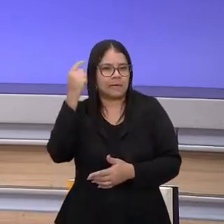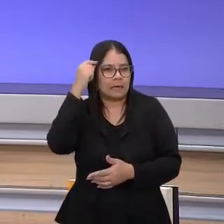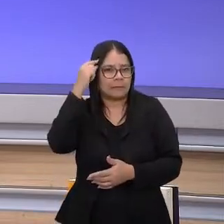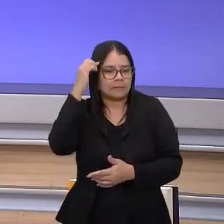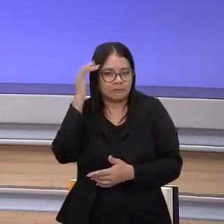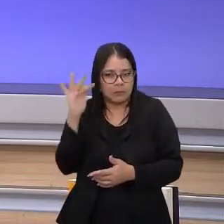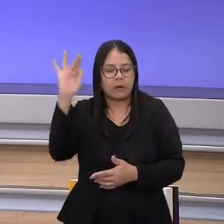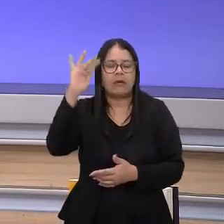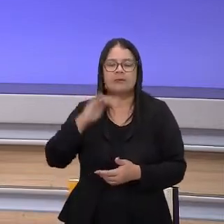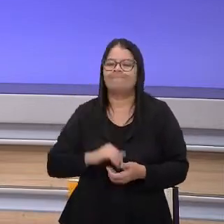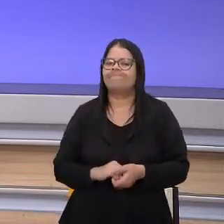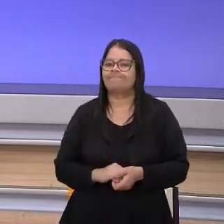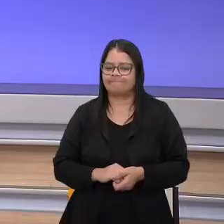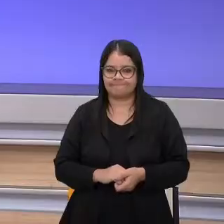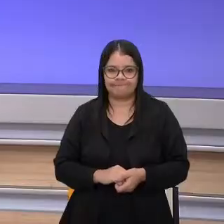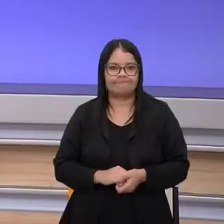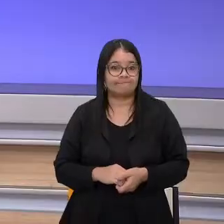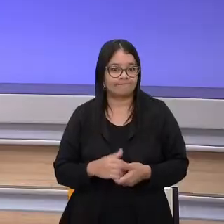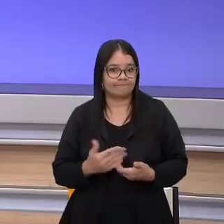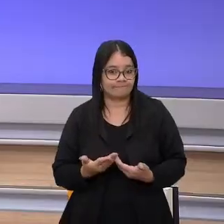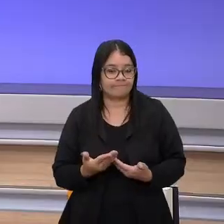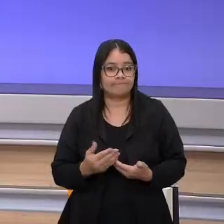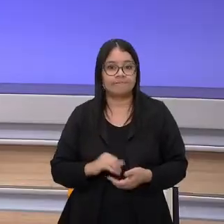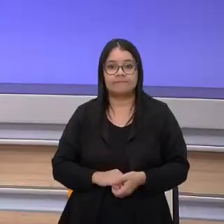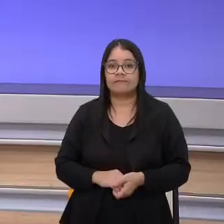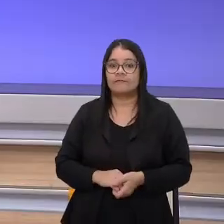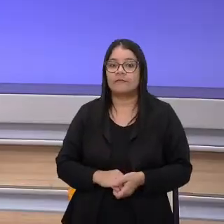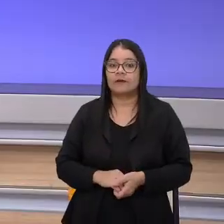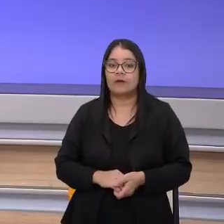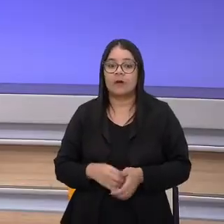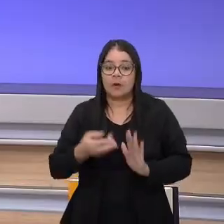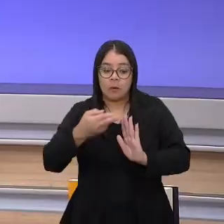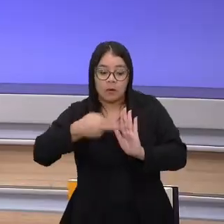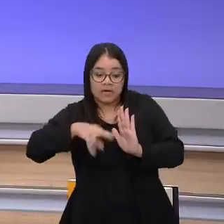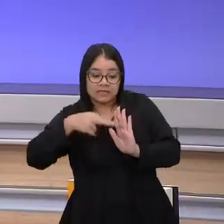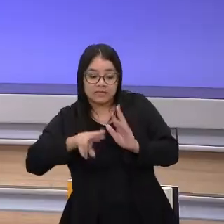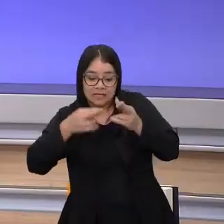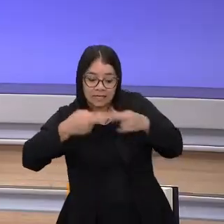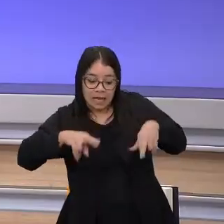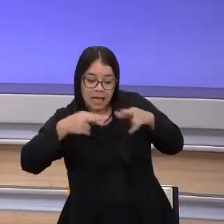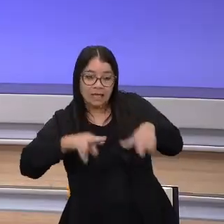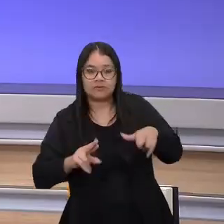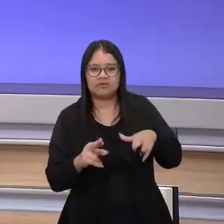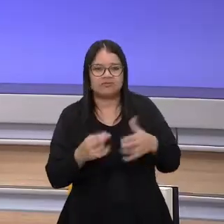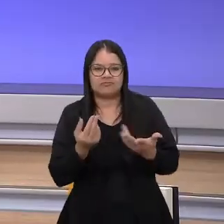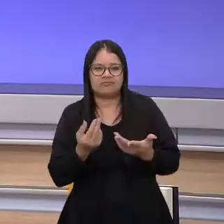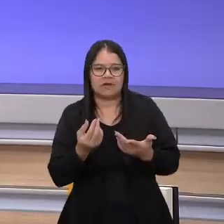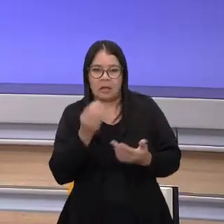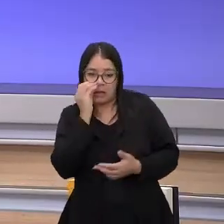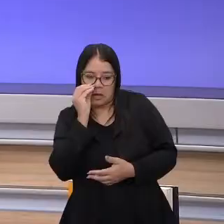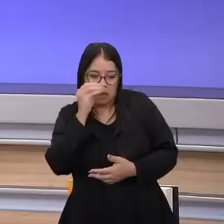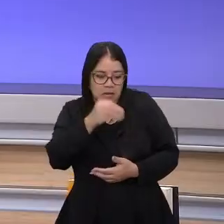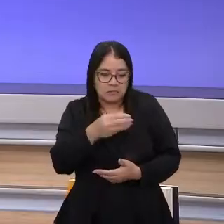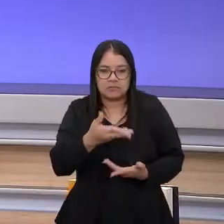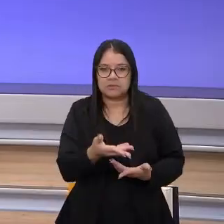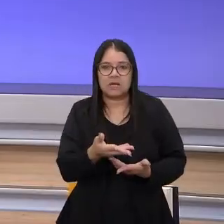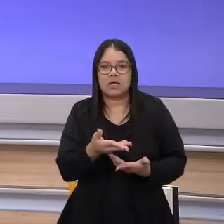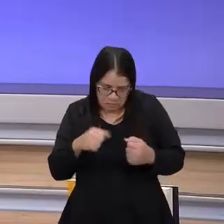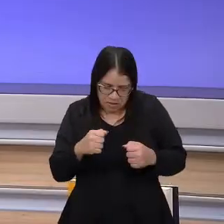repensamos, né? E aí é o que está. O reciclar, o repensar, o recusar. Será que eu realmente